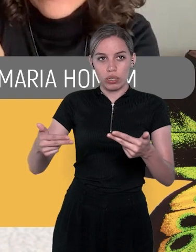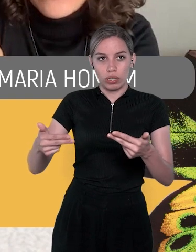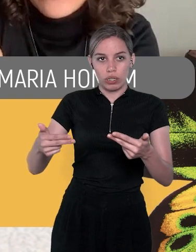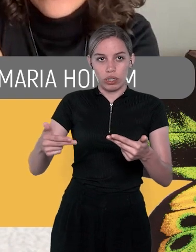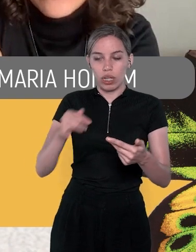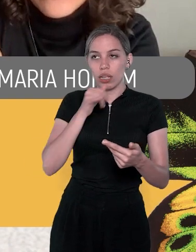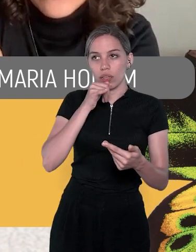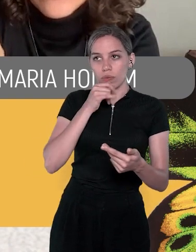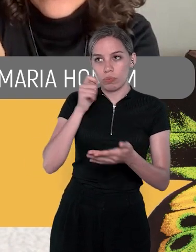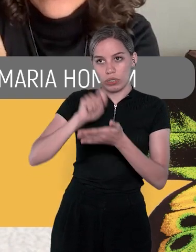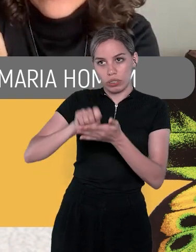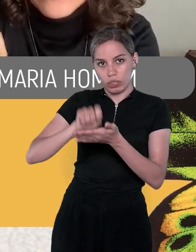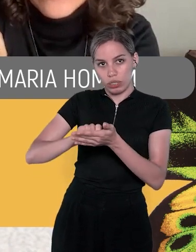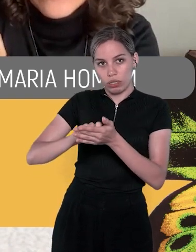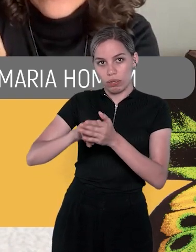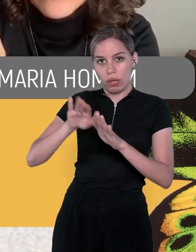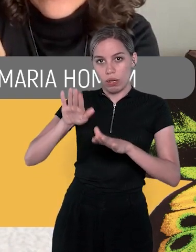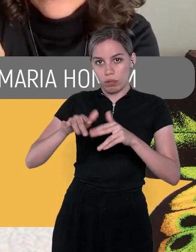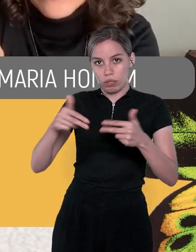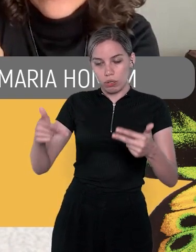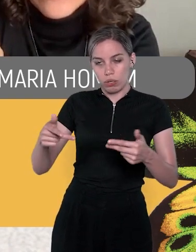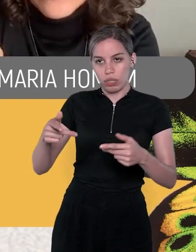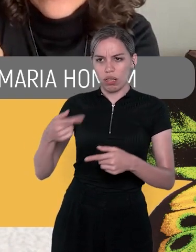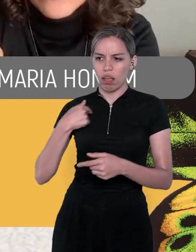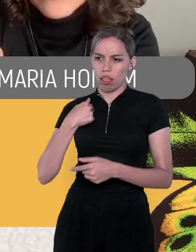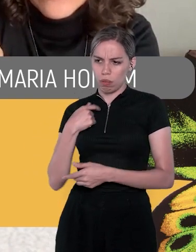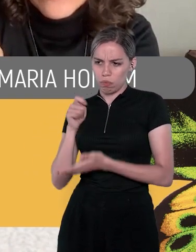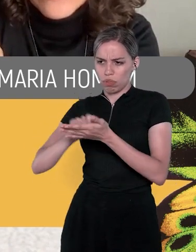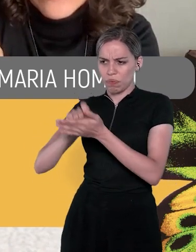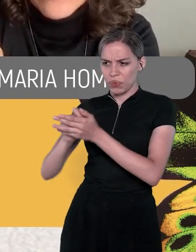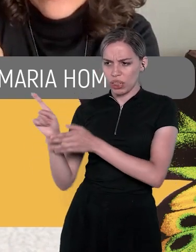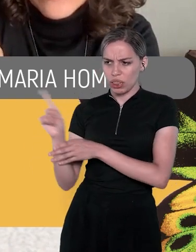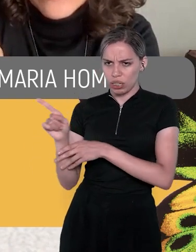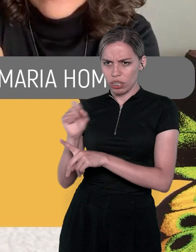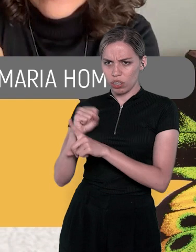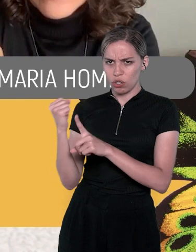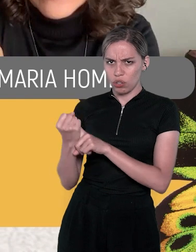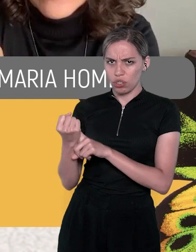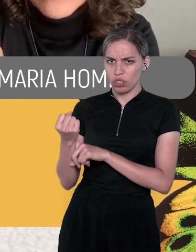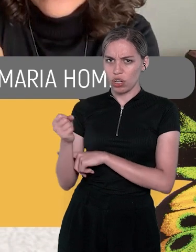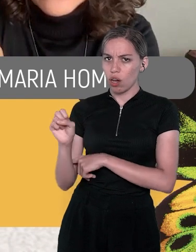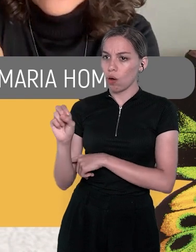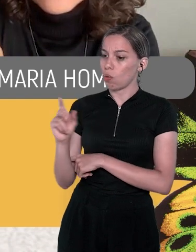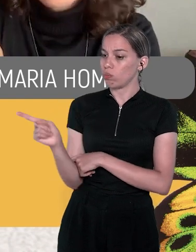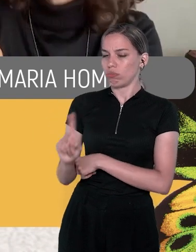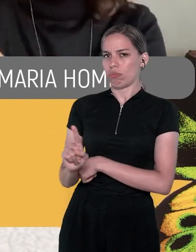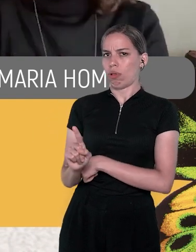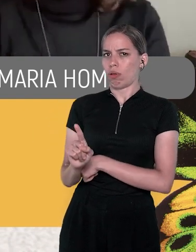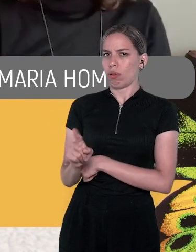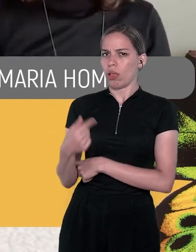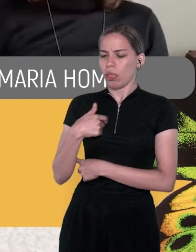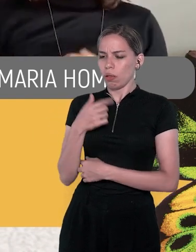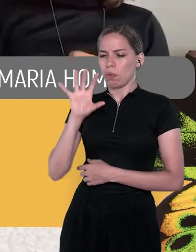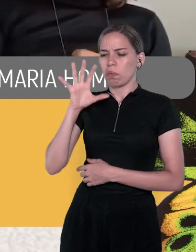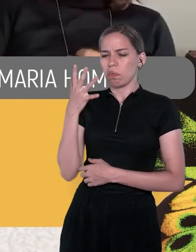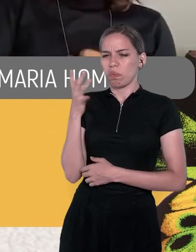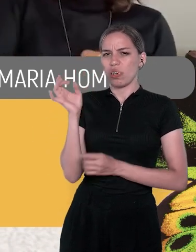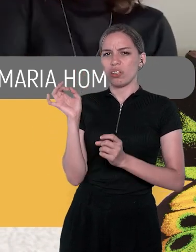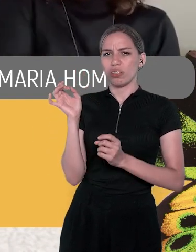questão. Eu vou escrever uma ficção negando a sociologia ou não, né? Eu acho que é desonesto